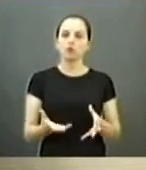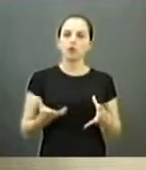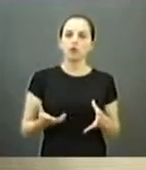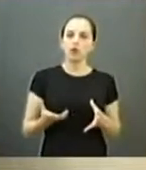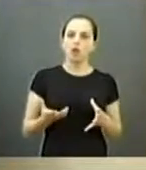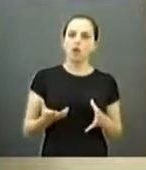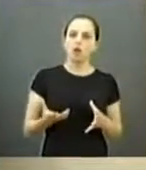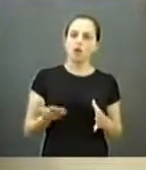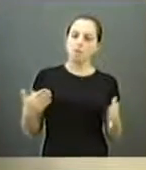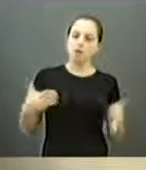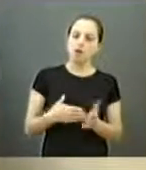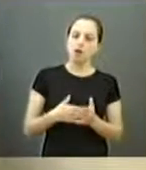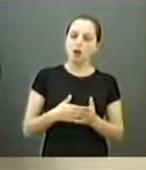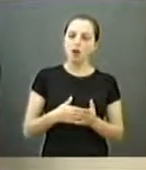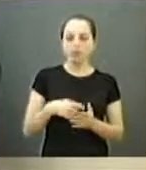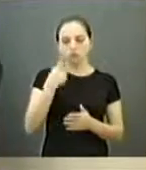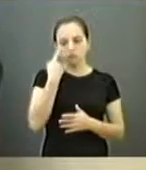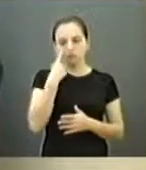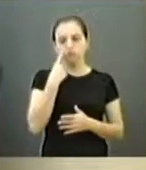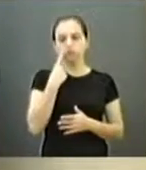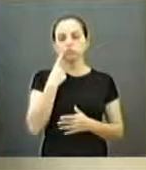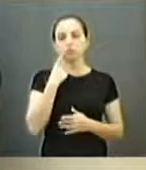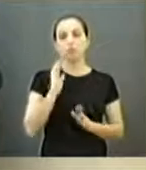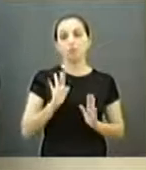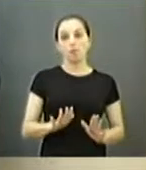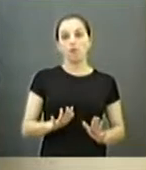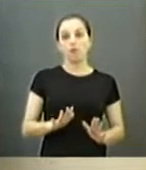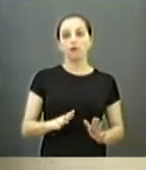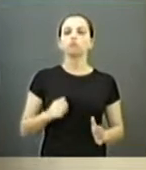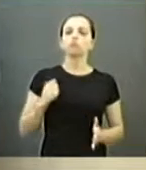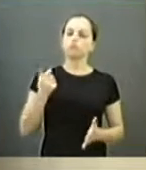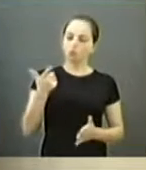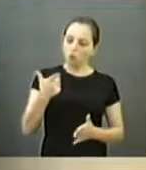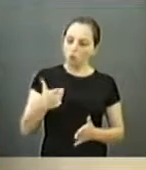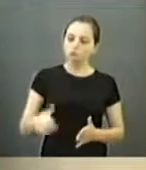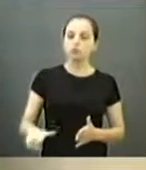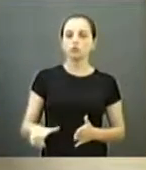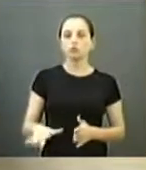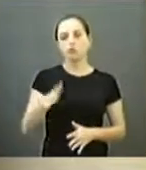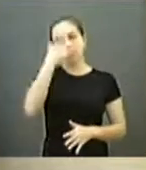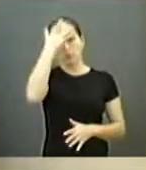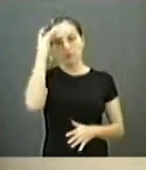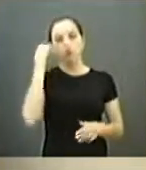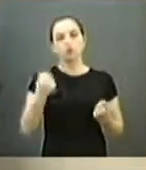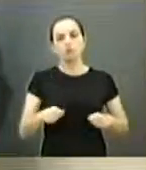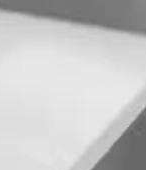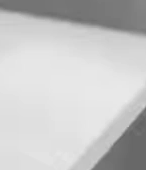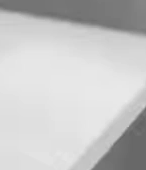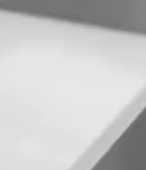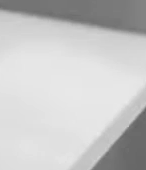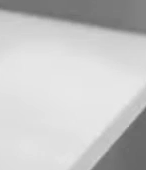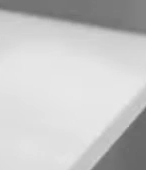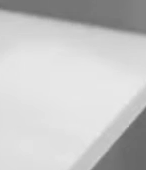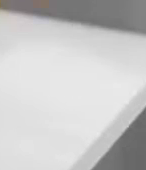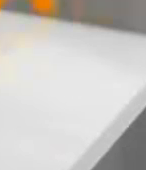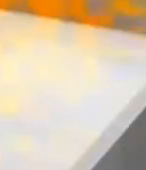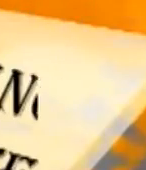desistir, chorando, não desistam. Porque pessoas precisam de você. Obrigado.